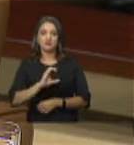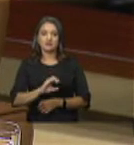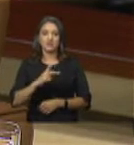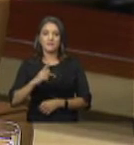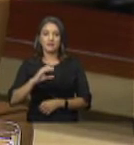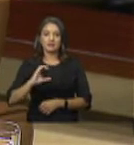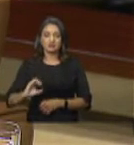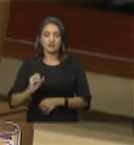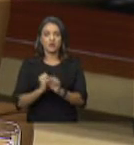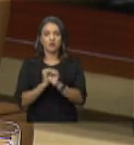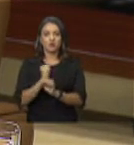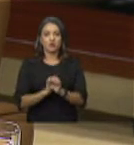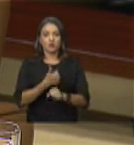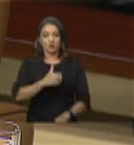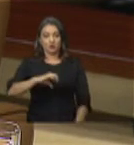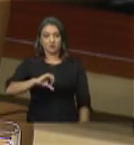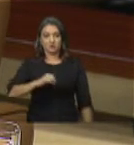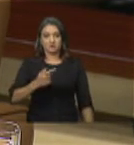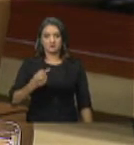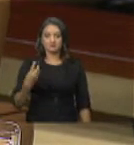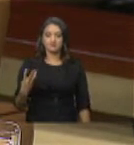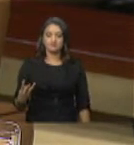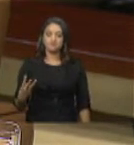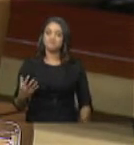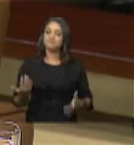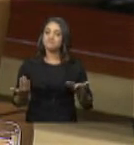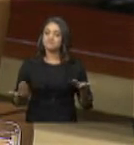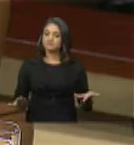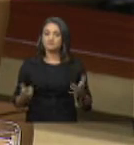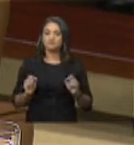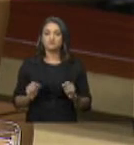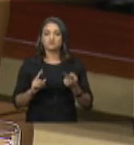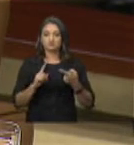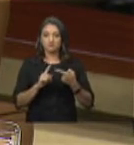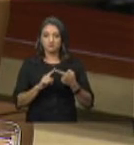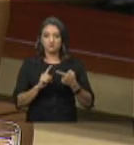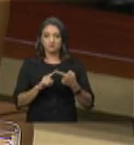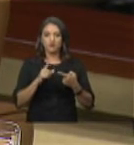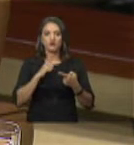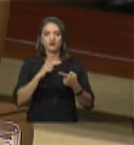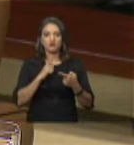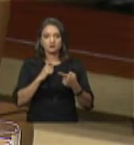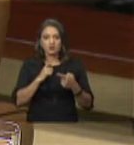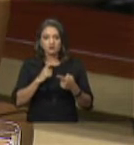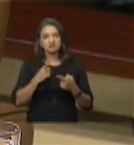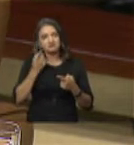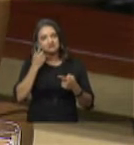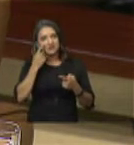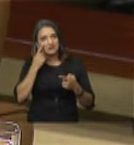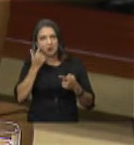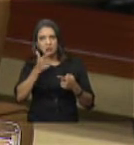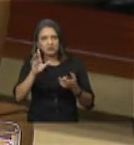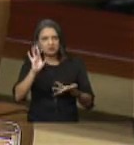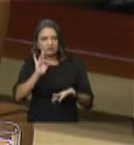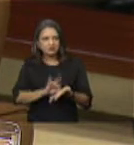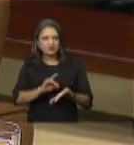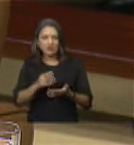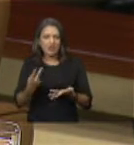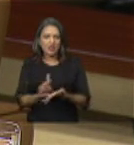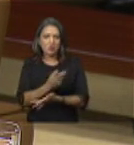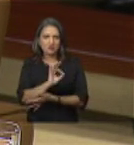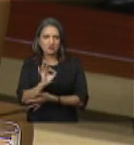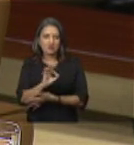Civil de 1973 Isto é primeiro admissão de fato inexistente e segundo não